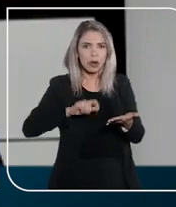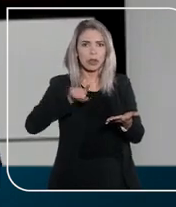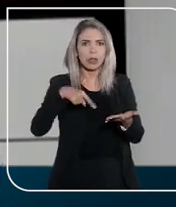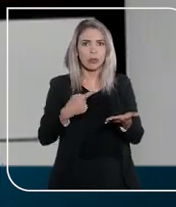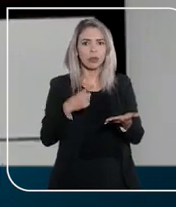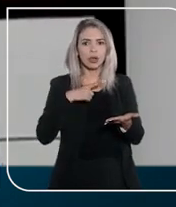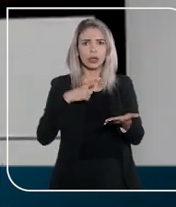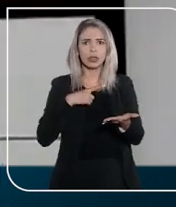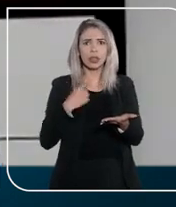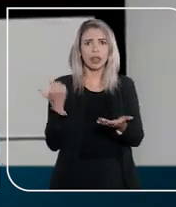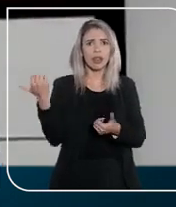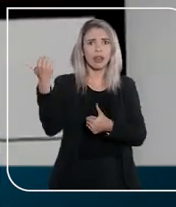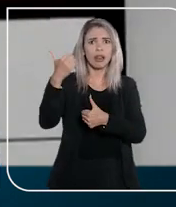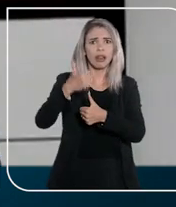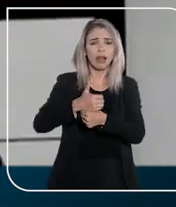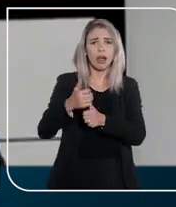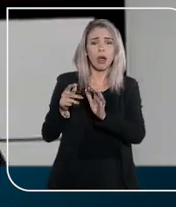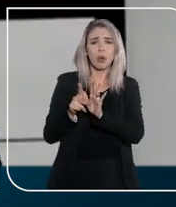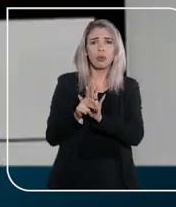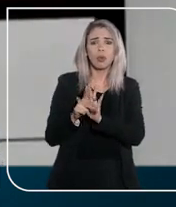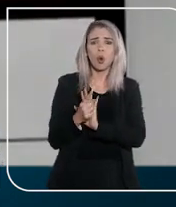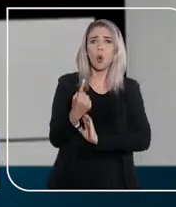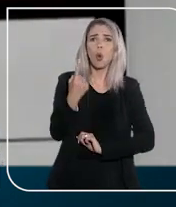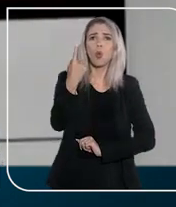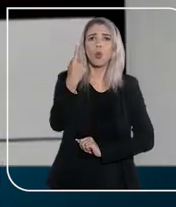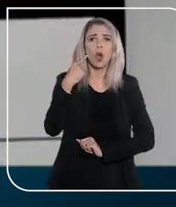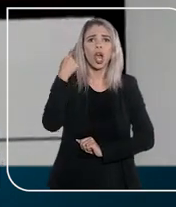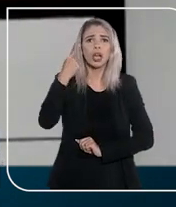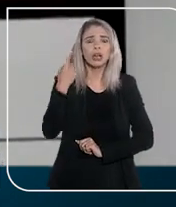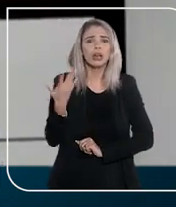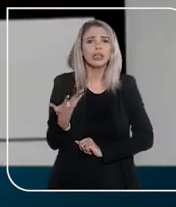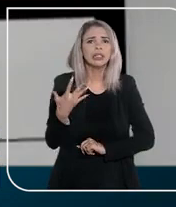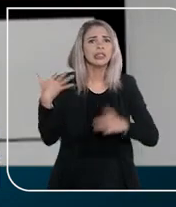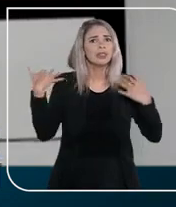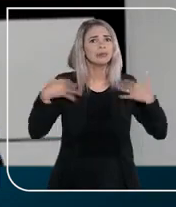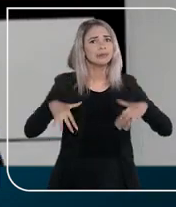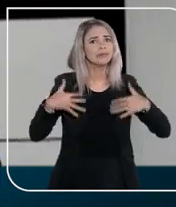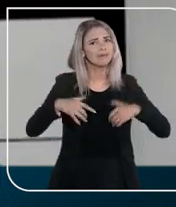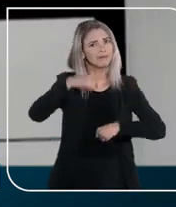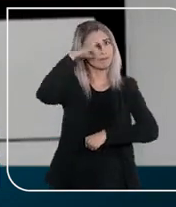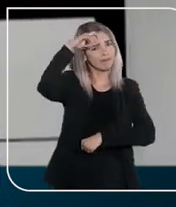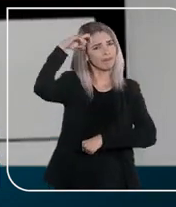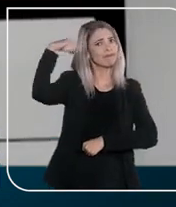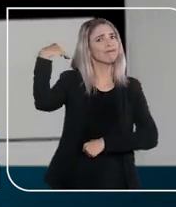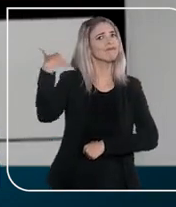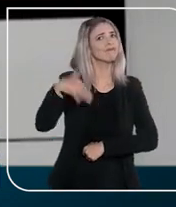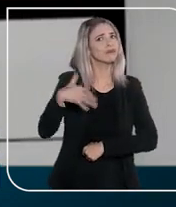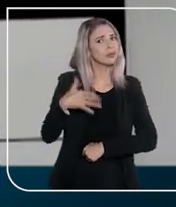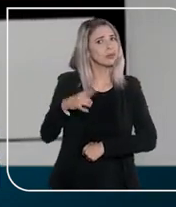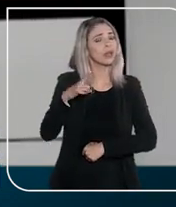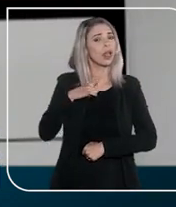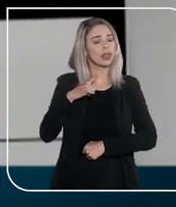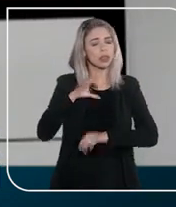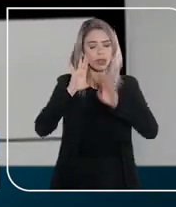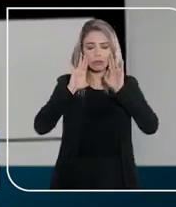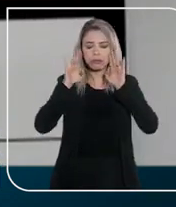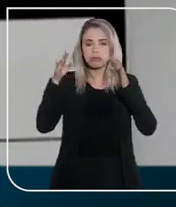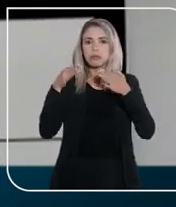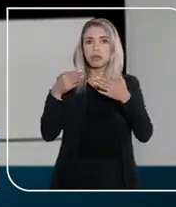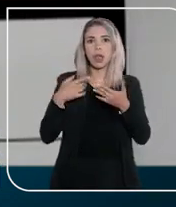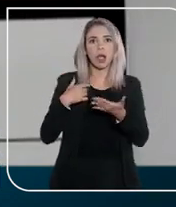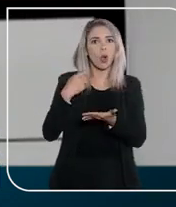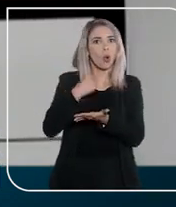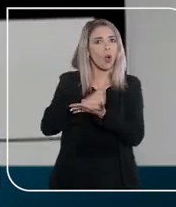posse a um advogado? Olha a movimentação da máquina pública, o quanto eu vou gastar com essa contratação de uma